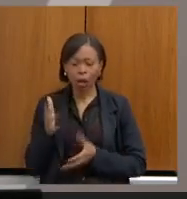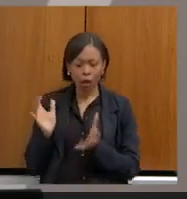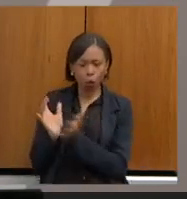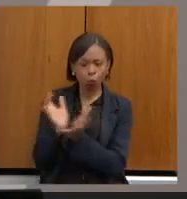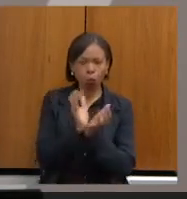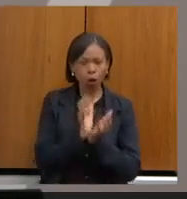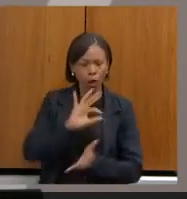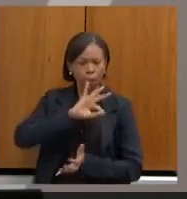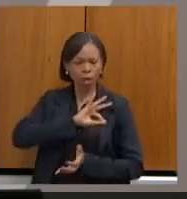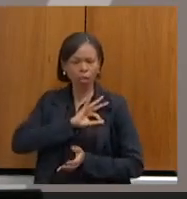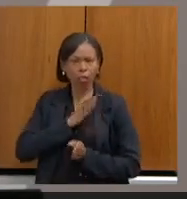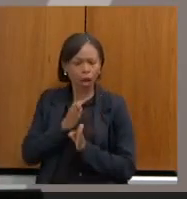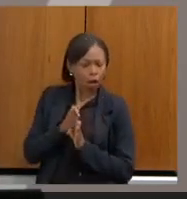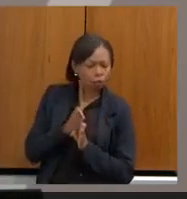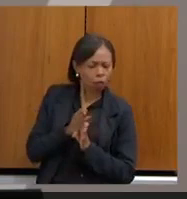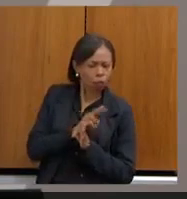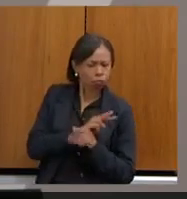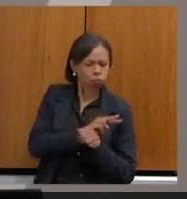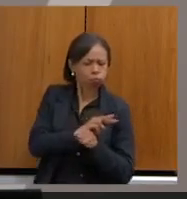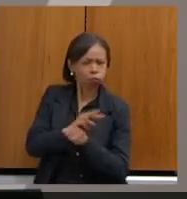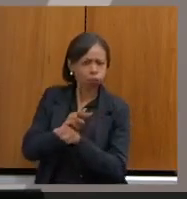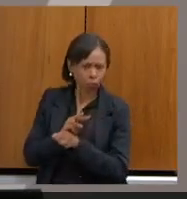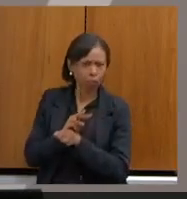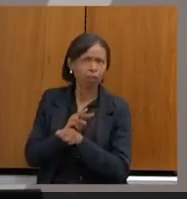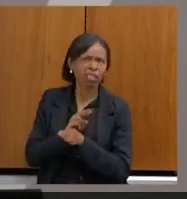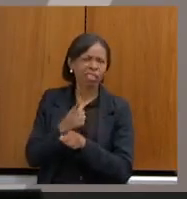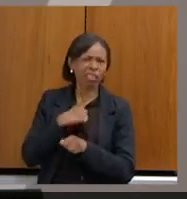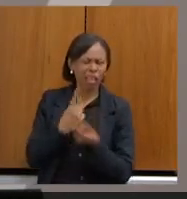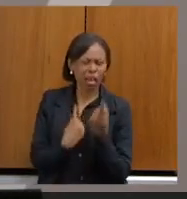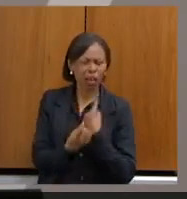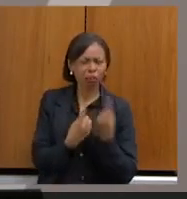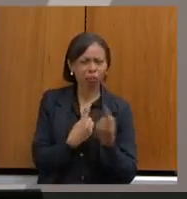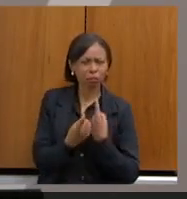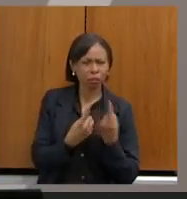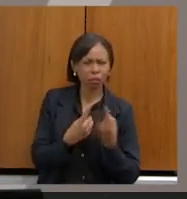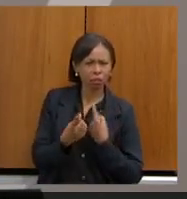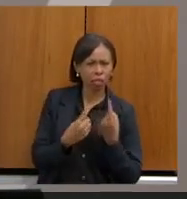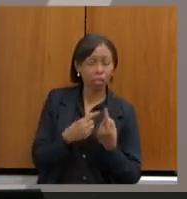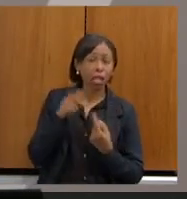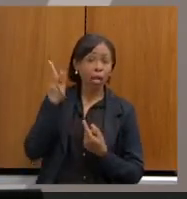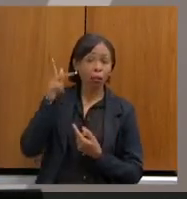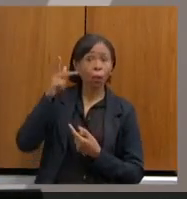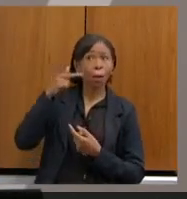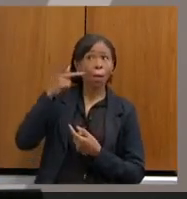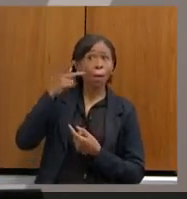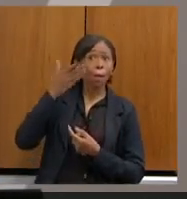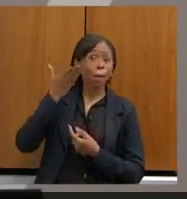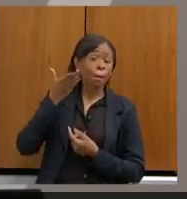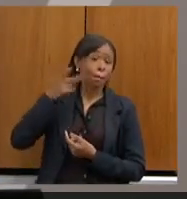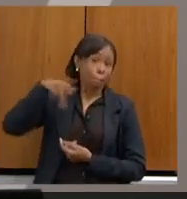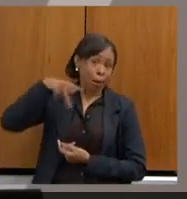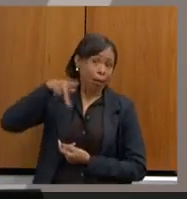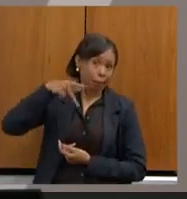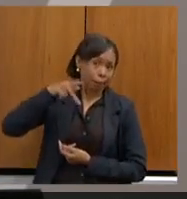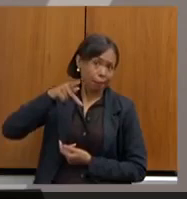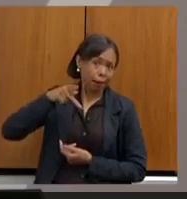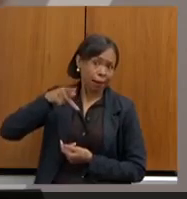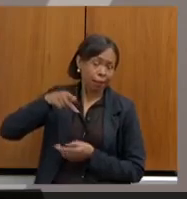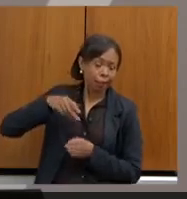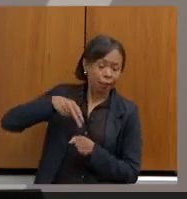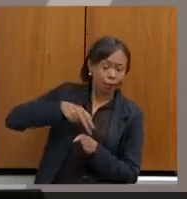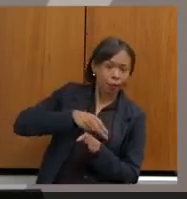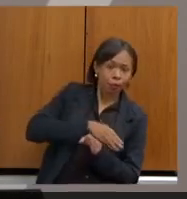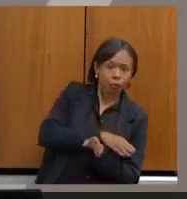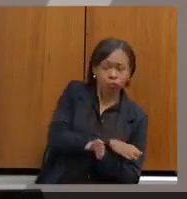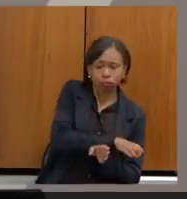para mim passa a mg-050 quem vem do Paraguai por exemplo passa São Sebastião do Paraíso que vem da Bolívia passa